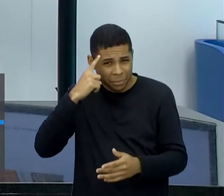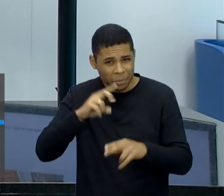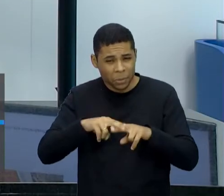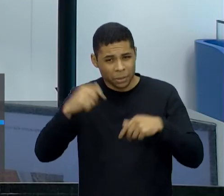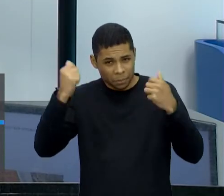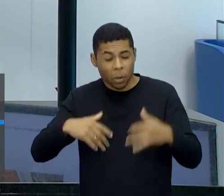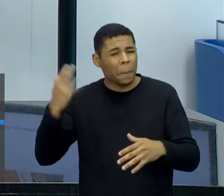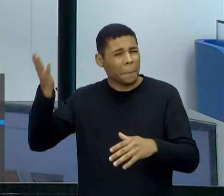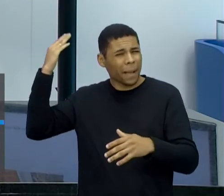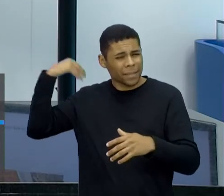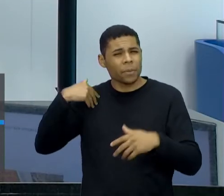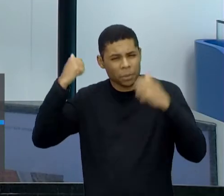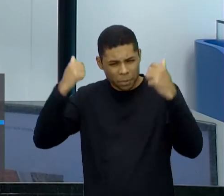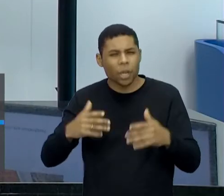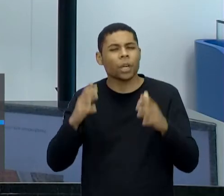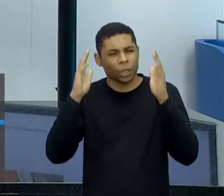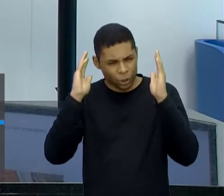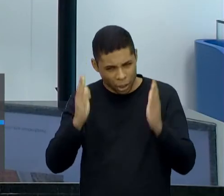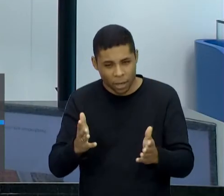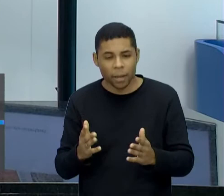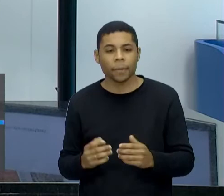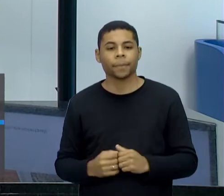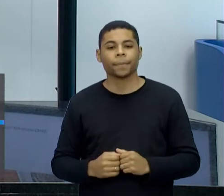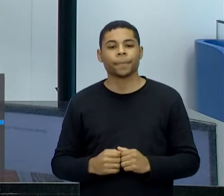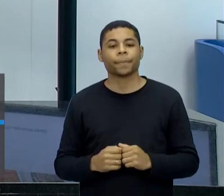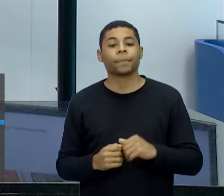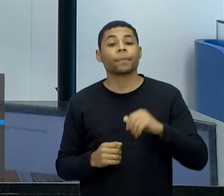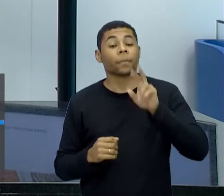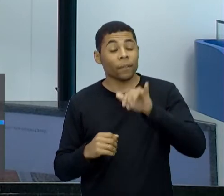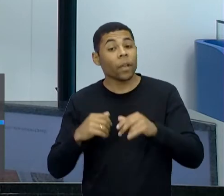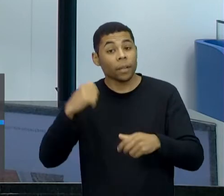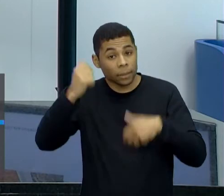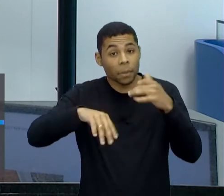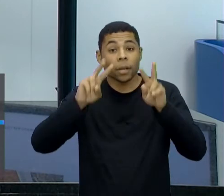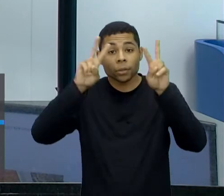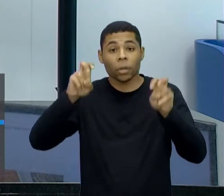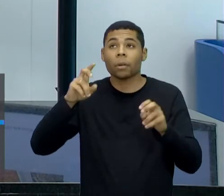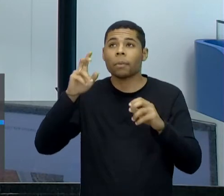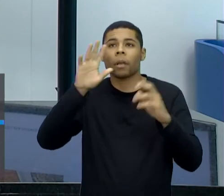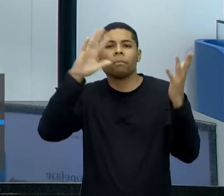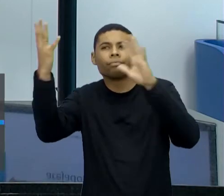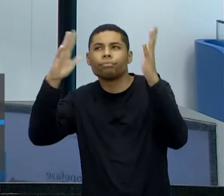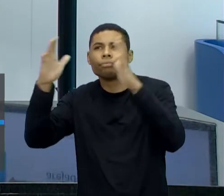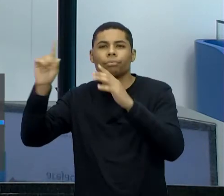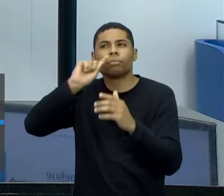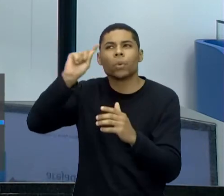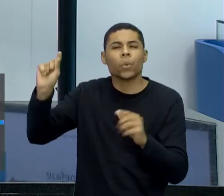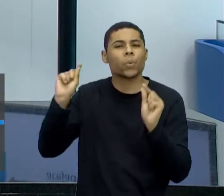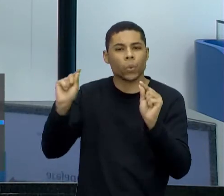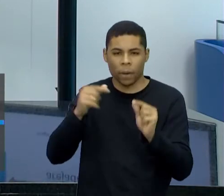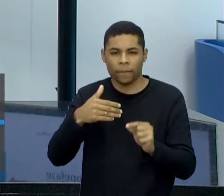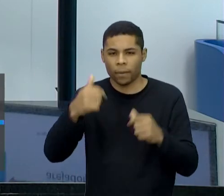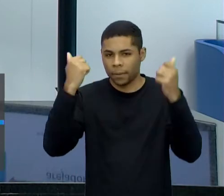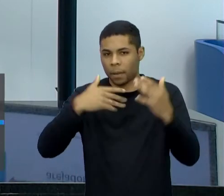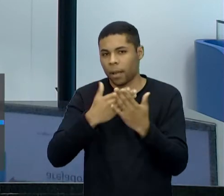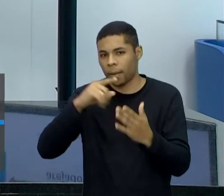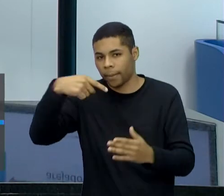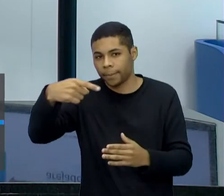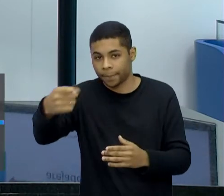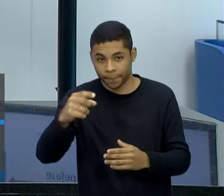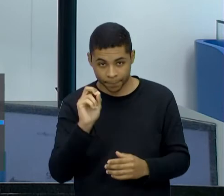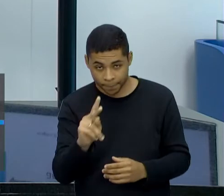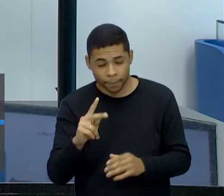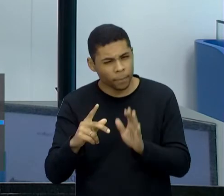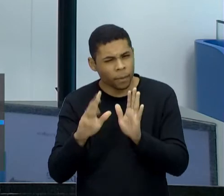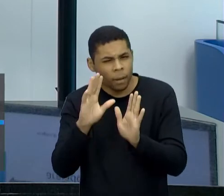isso no passado, vou falar de pegada ambiental aí nas próximas aulas, né? Tá? E para